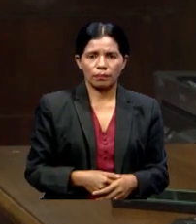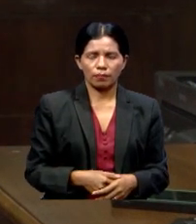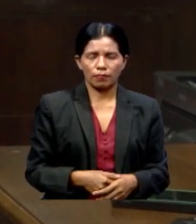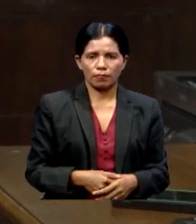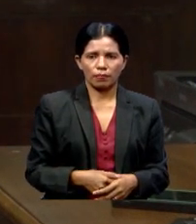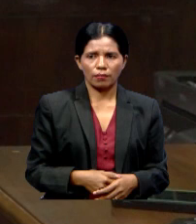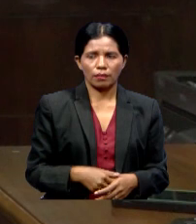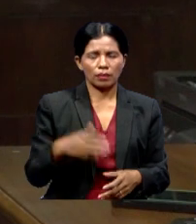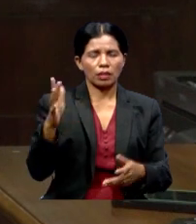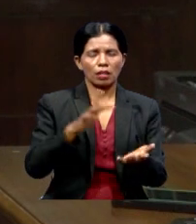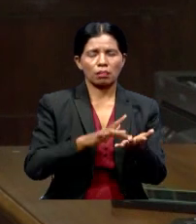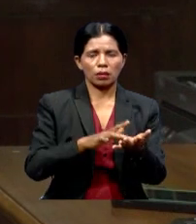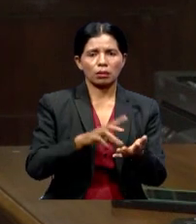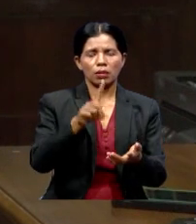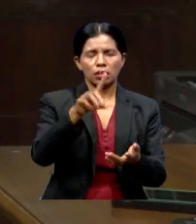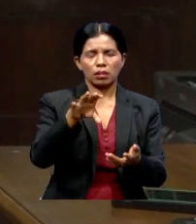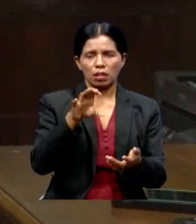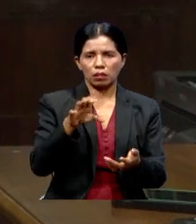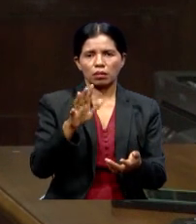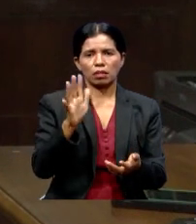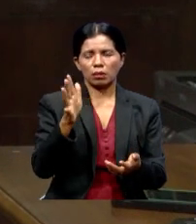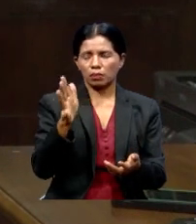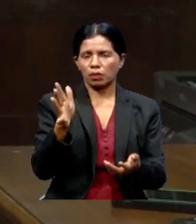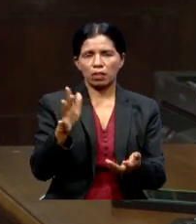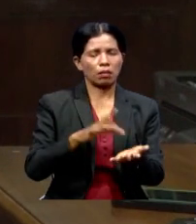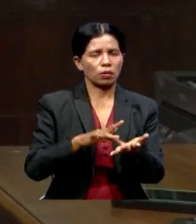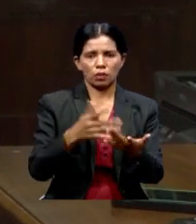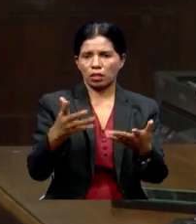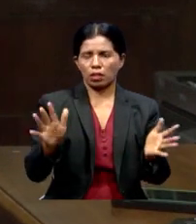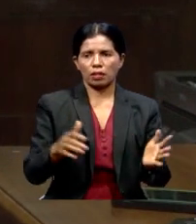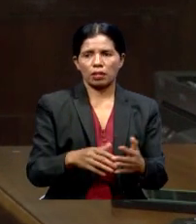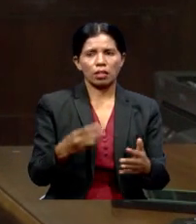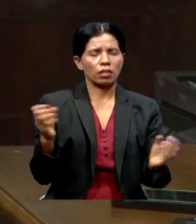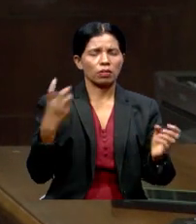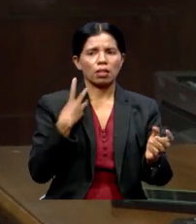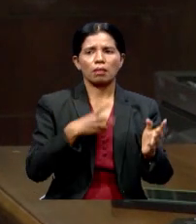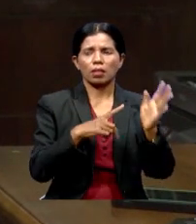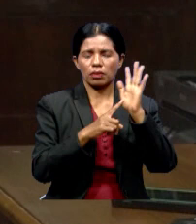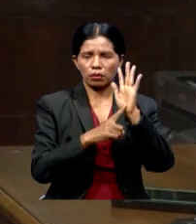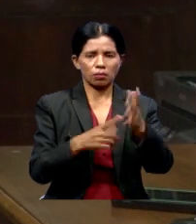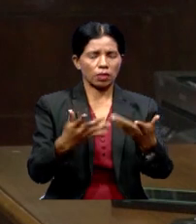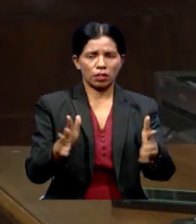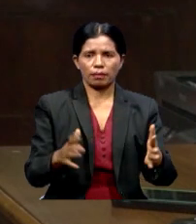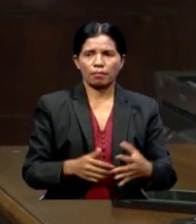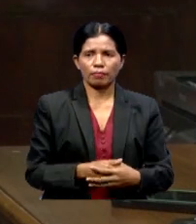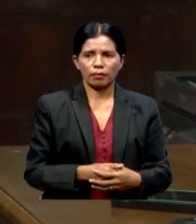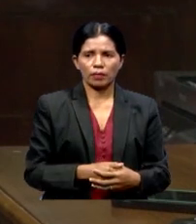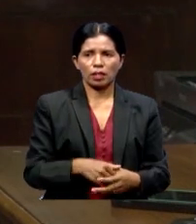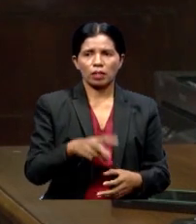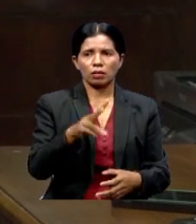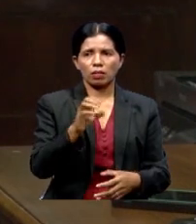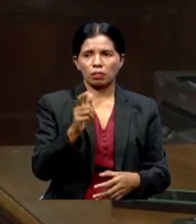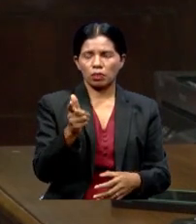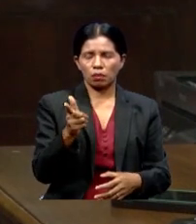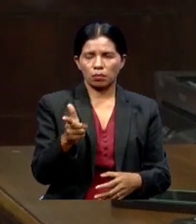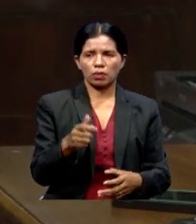item, né? 144 items lá ia. E daí a minha voz foi uma relata lá ia. 2020 a minha relata